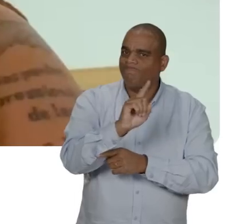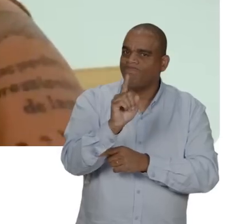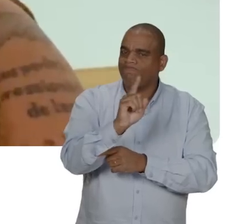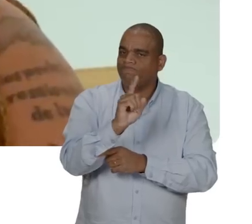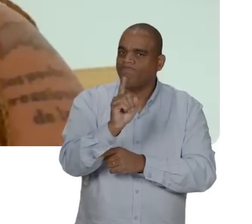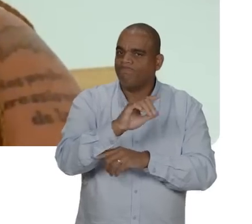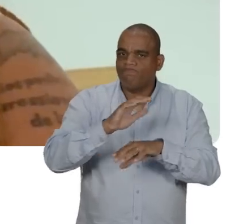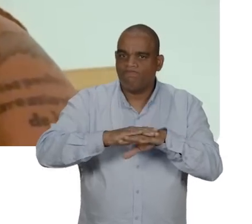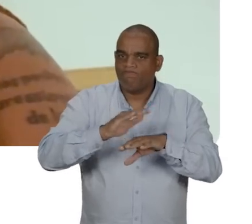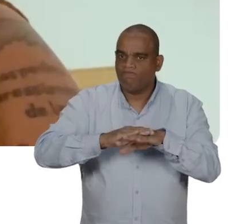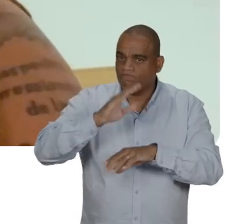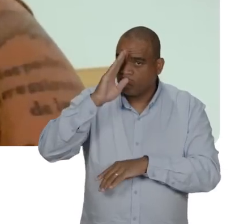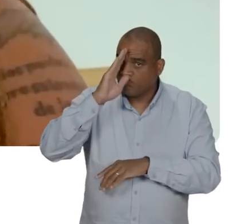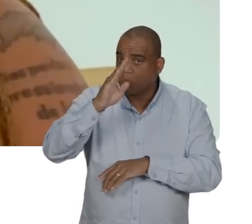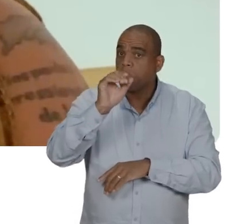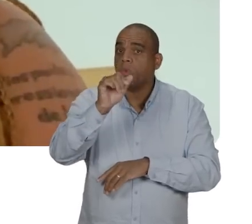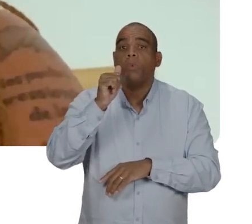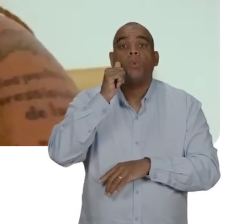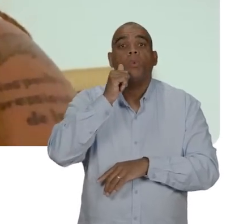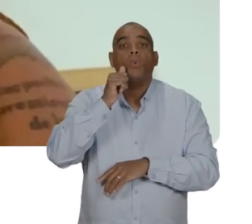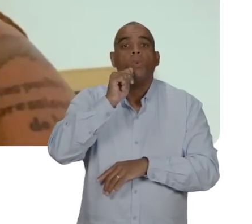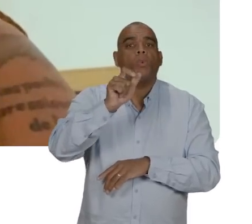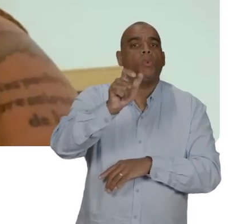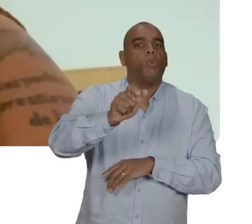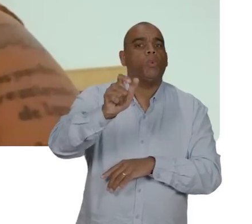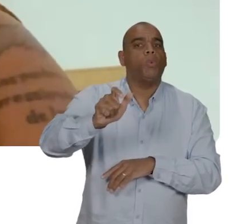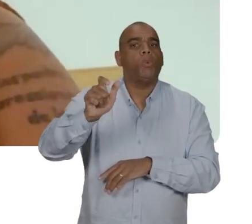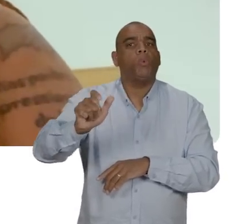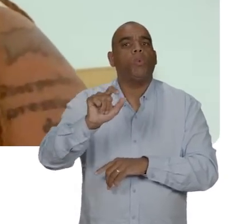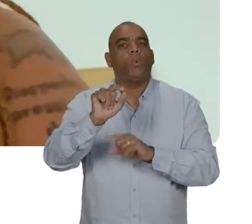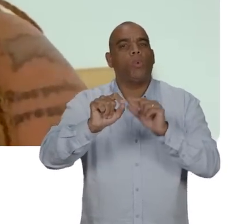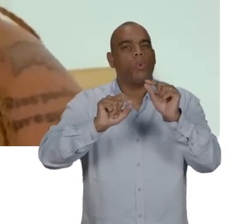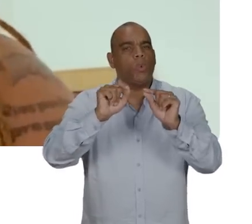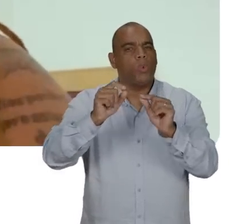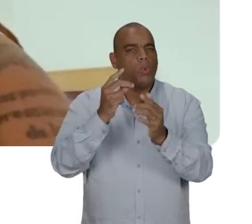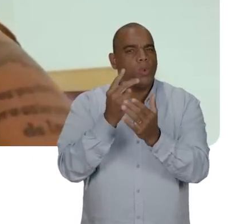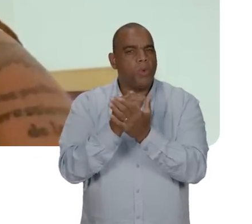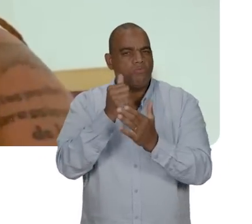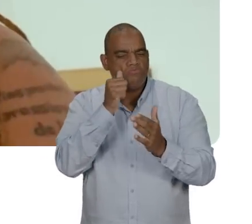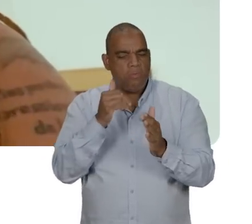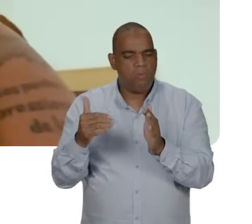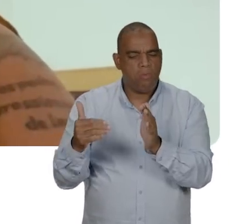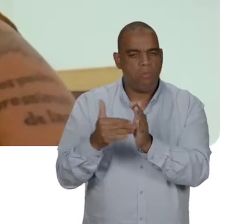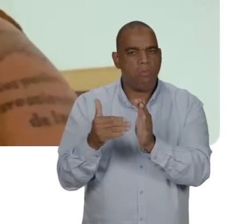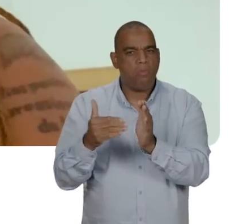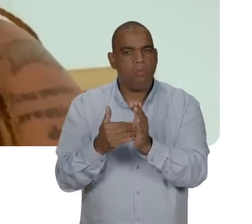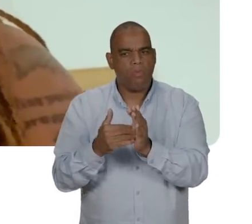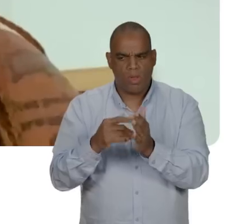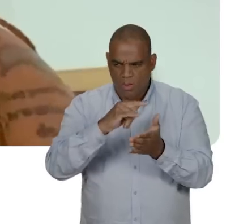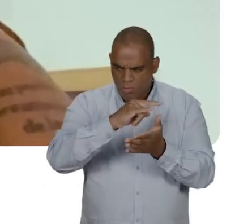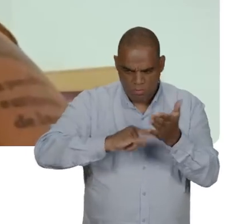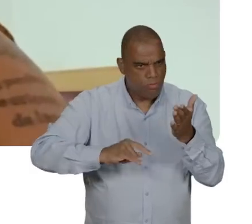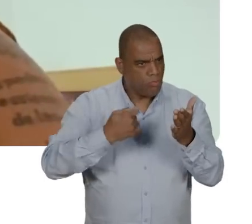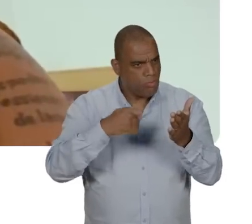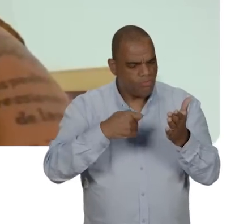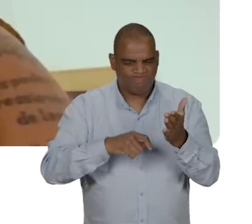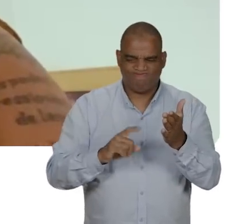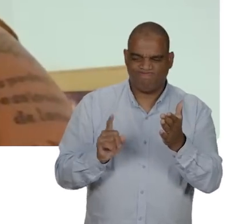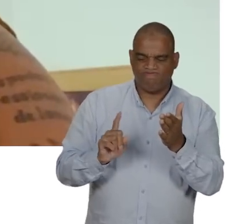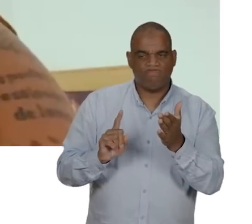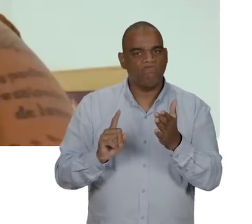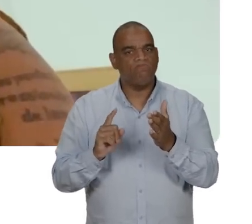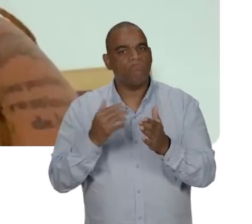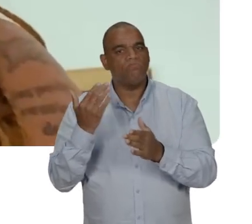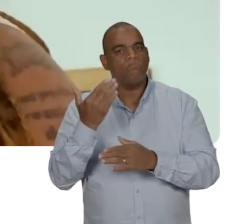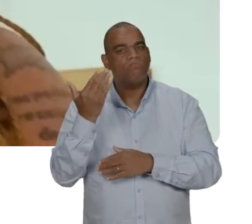uma ação que é feita diretamente para a mulher ou para atingir a sua saúde mental, mas impedir que essa mulher registre sua candidatura,